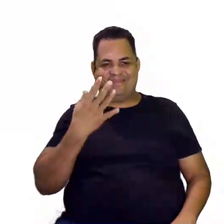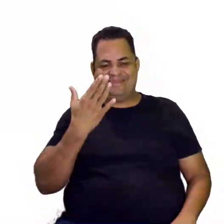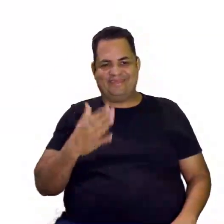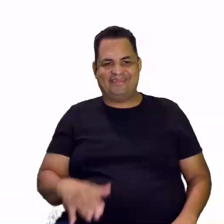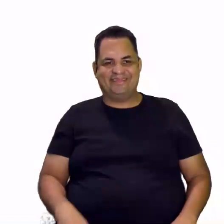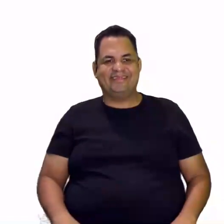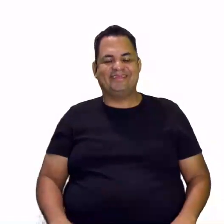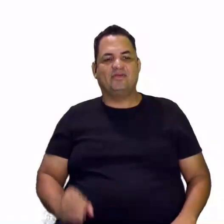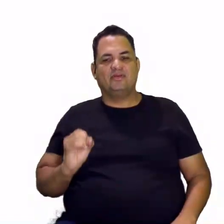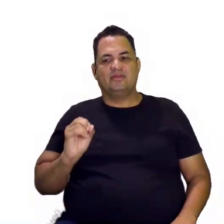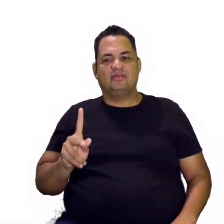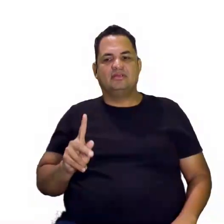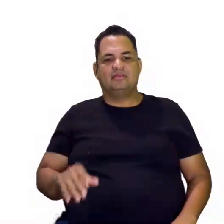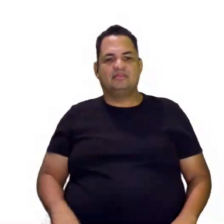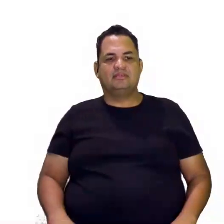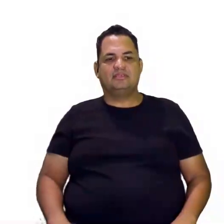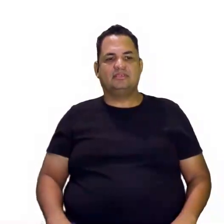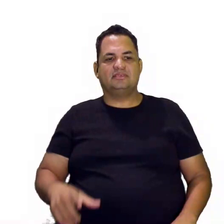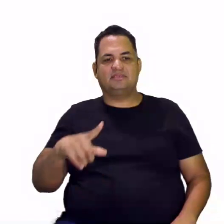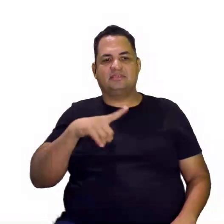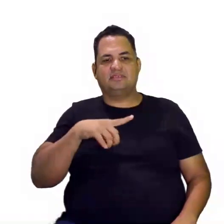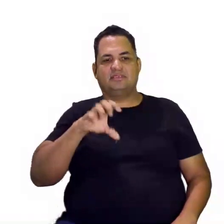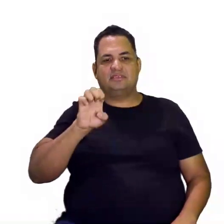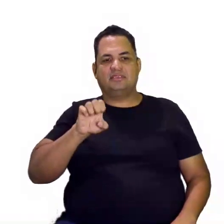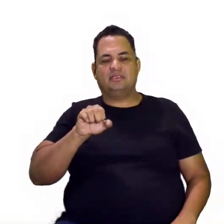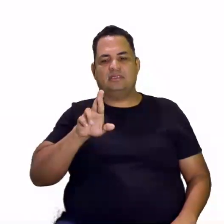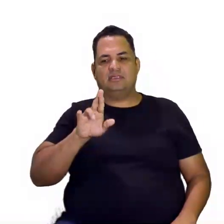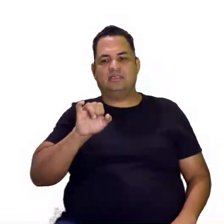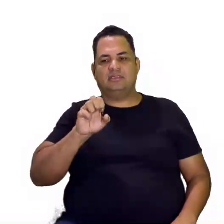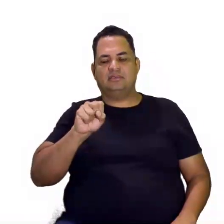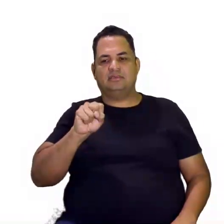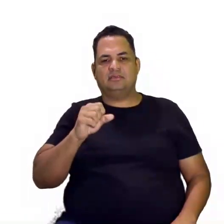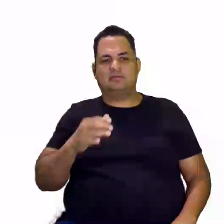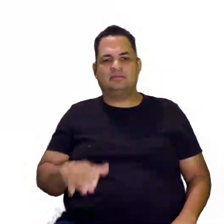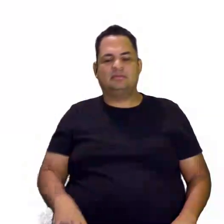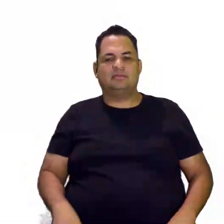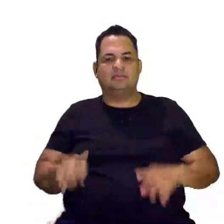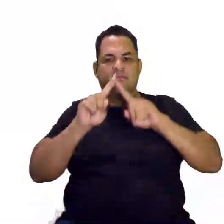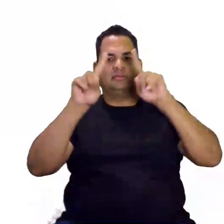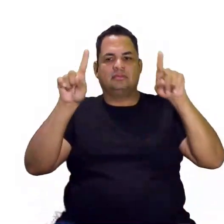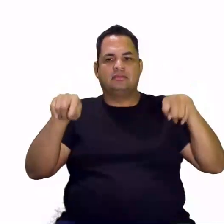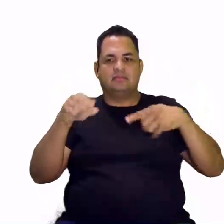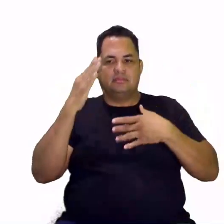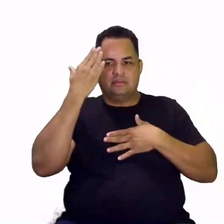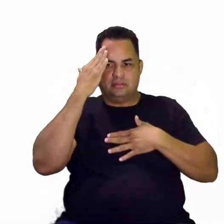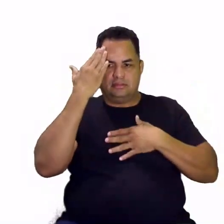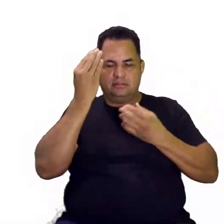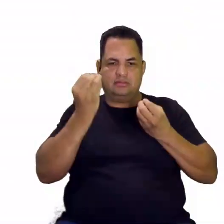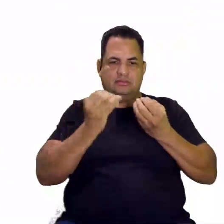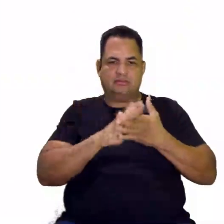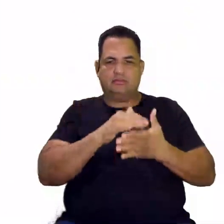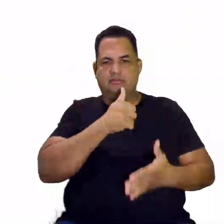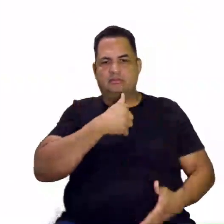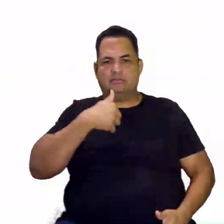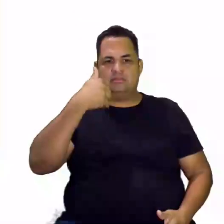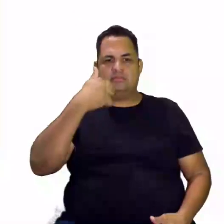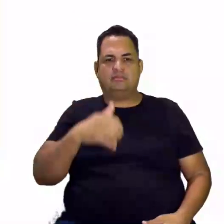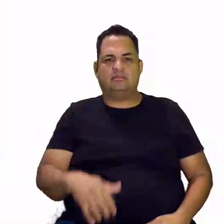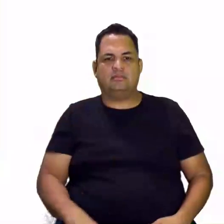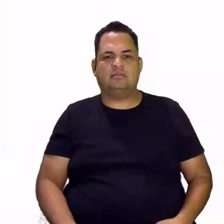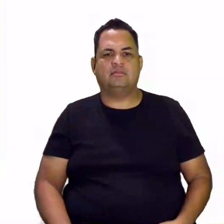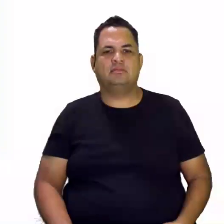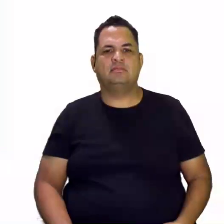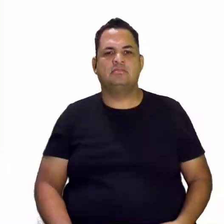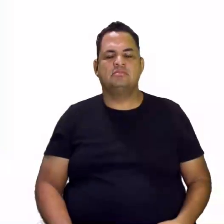aí, ok? E aí a gente tem as eras, mas a gente vai mostrar para você um quadrozinho para você compreender um pouquinho sobre isso aí. Olha